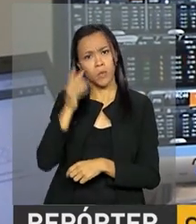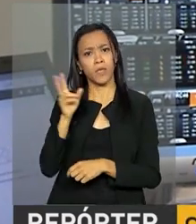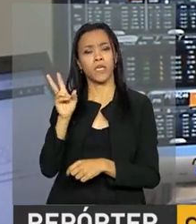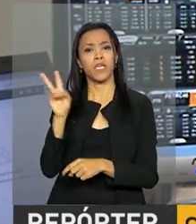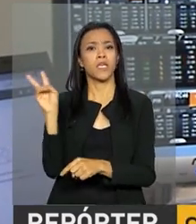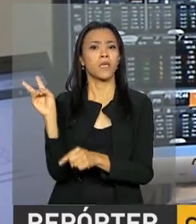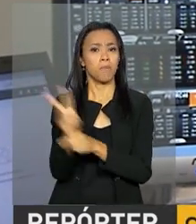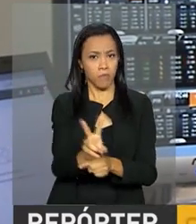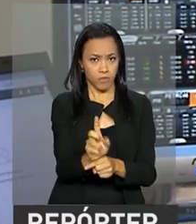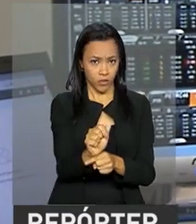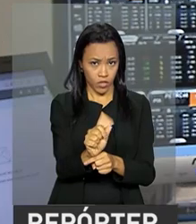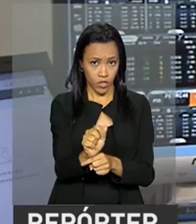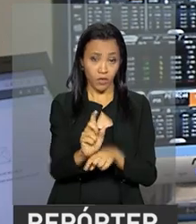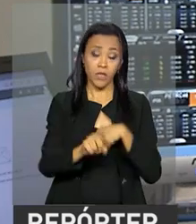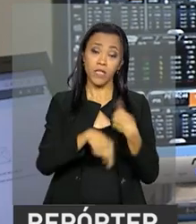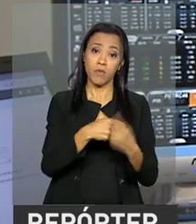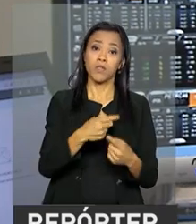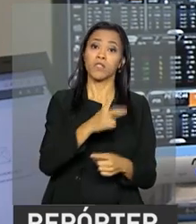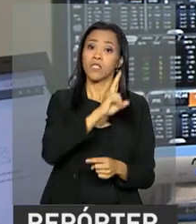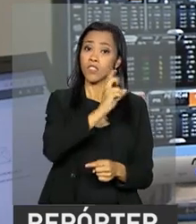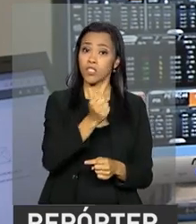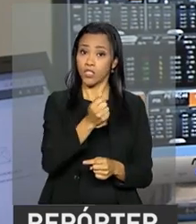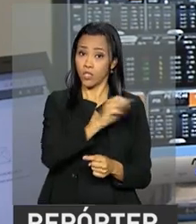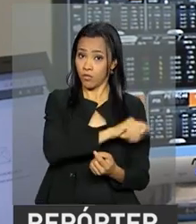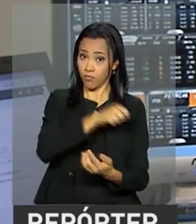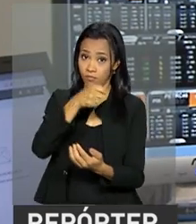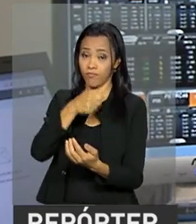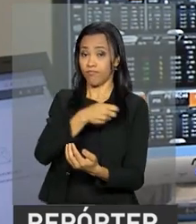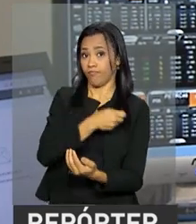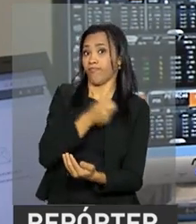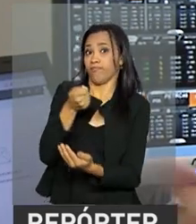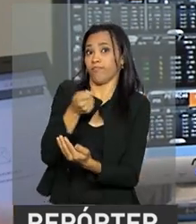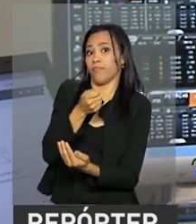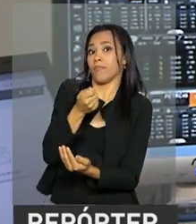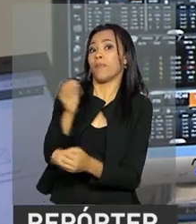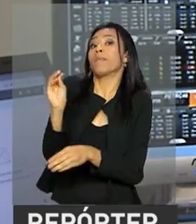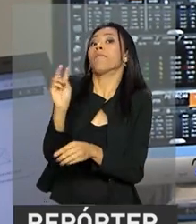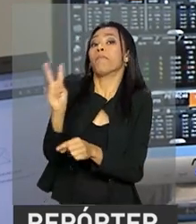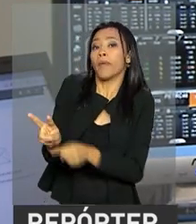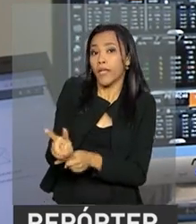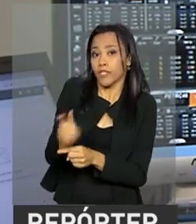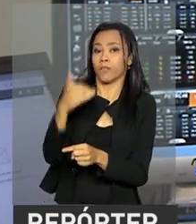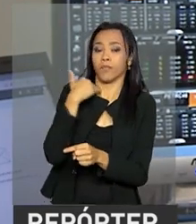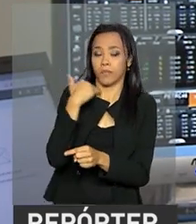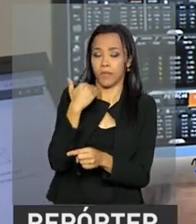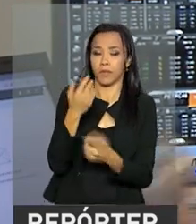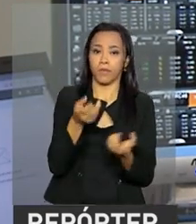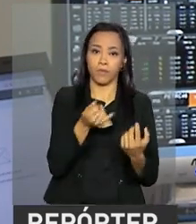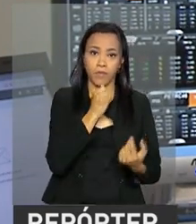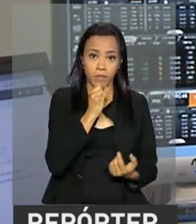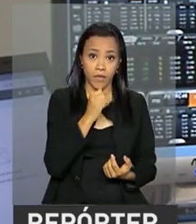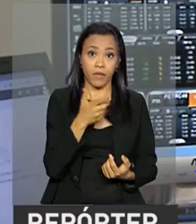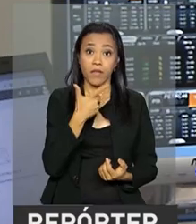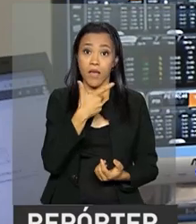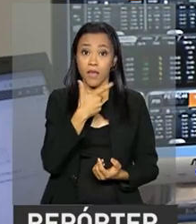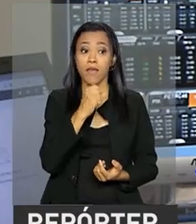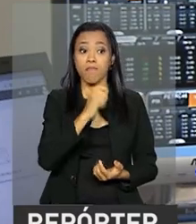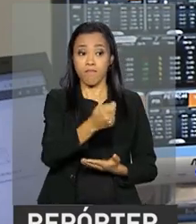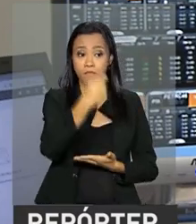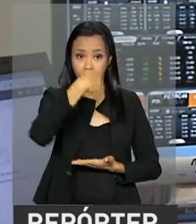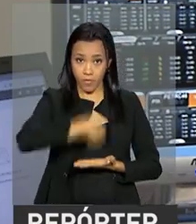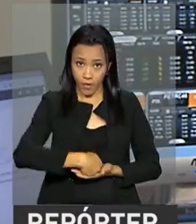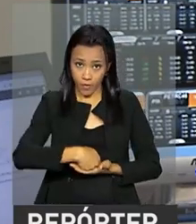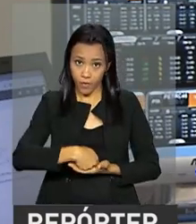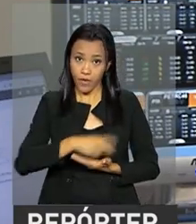empresta entre elas tem o banco e o banco então vai cobrar primeiro o custo de captação o que ele pagou lá pro investidor